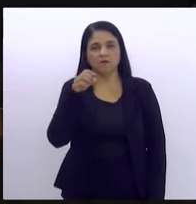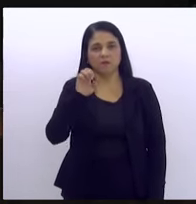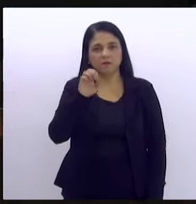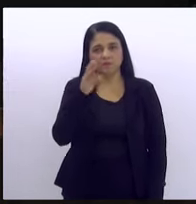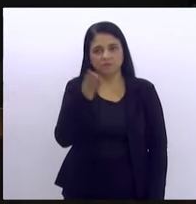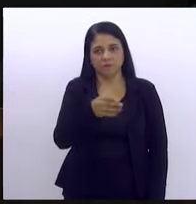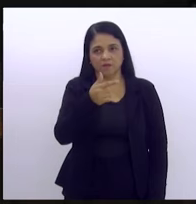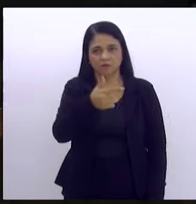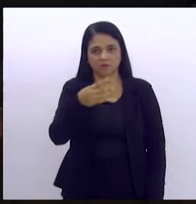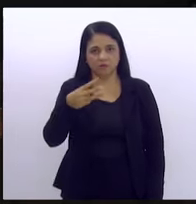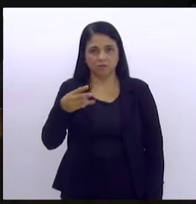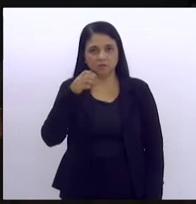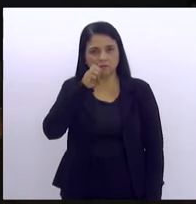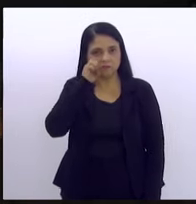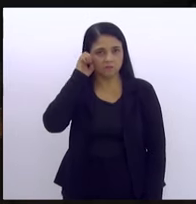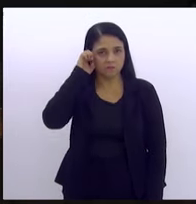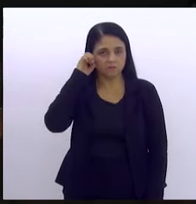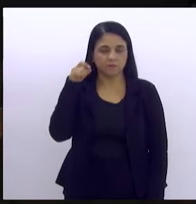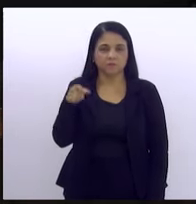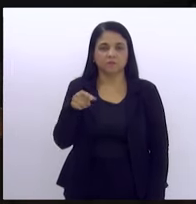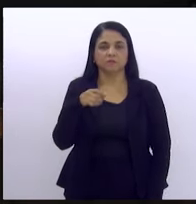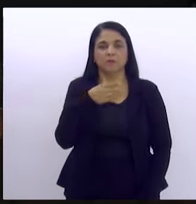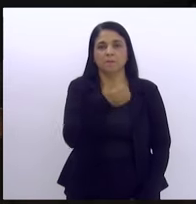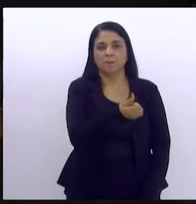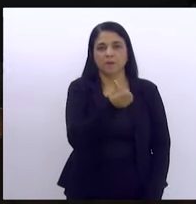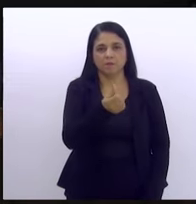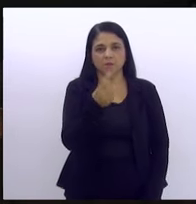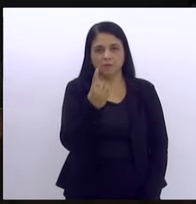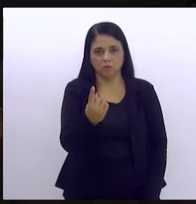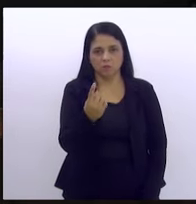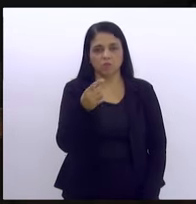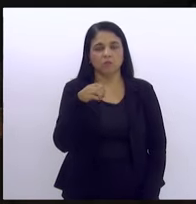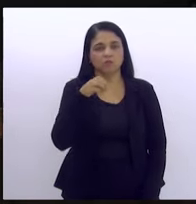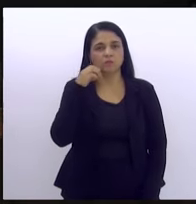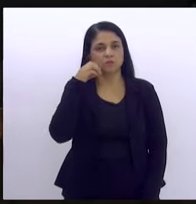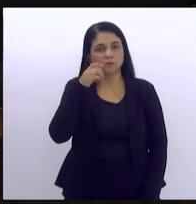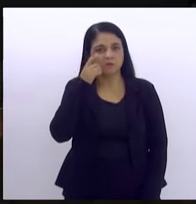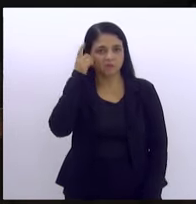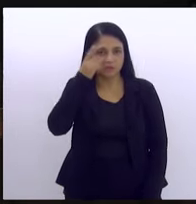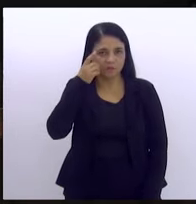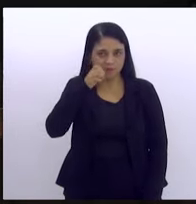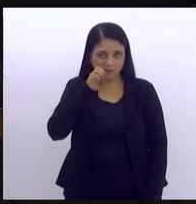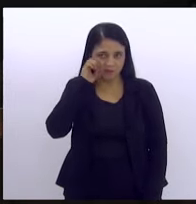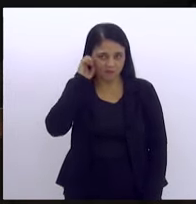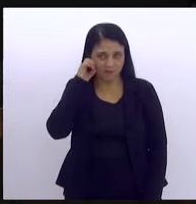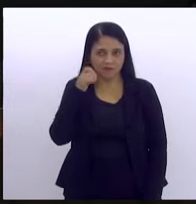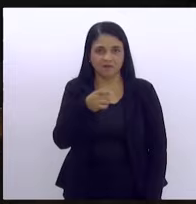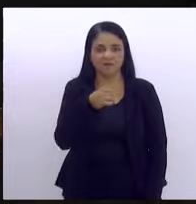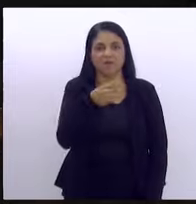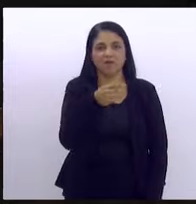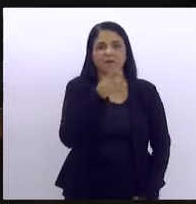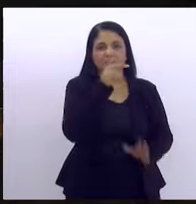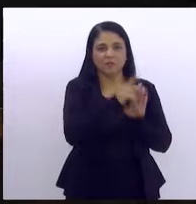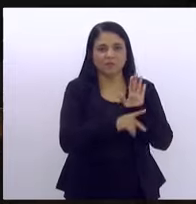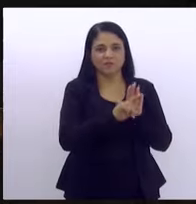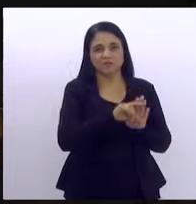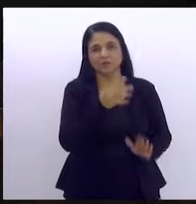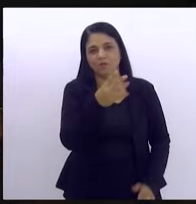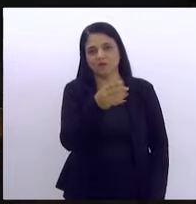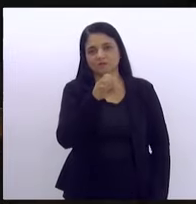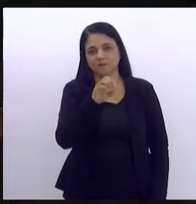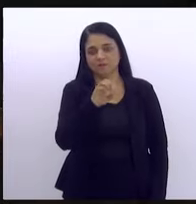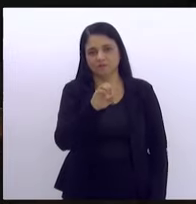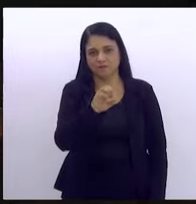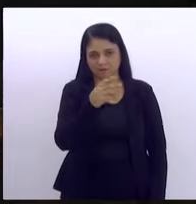Takimoto. Projeto 661, de 23, da deputada Élica Takimoto. Projeto 430,